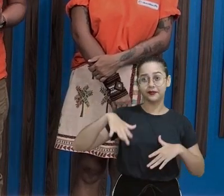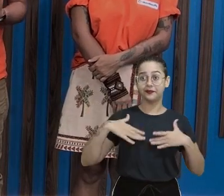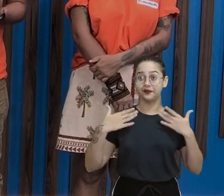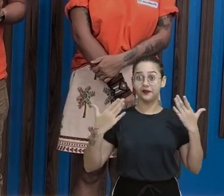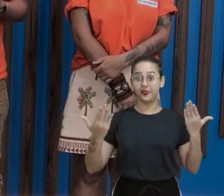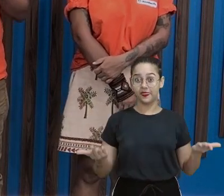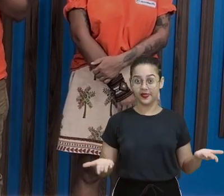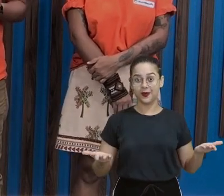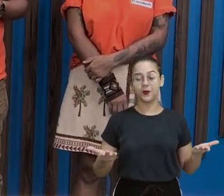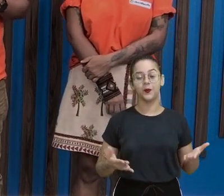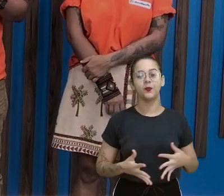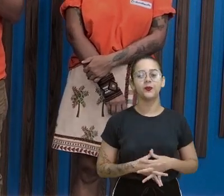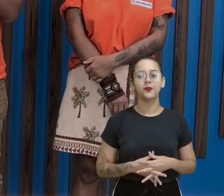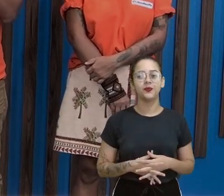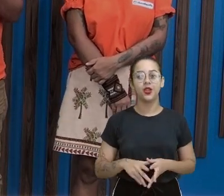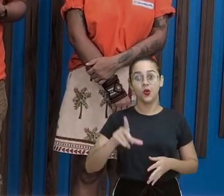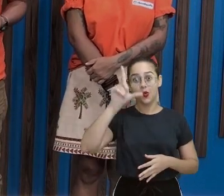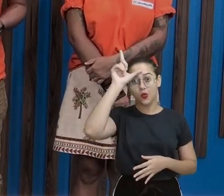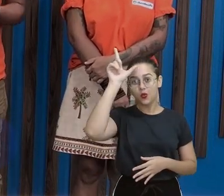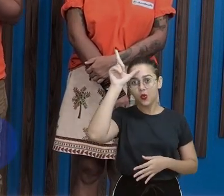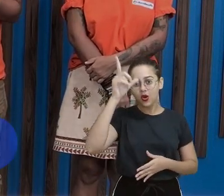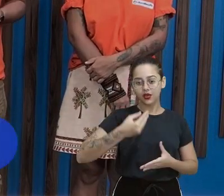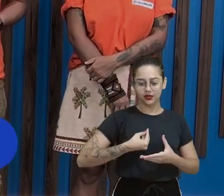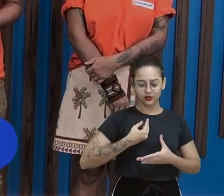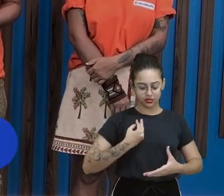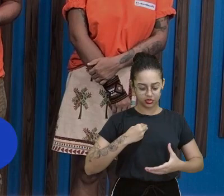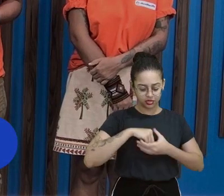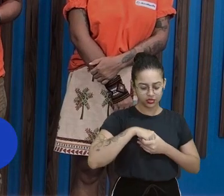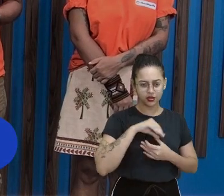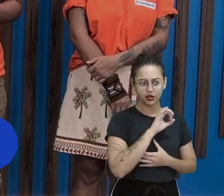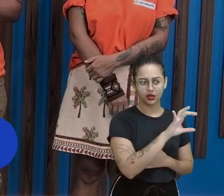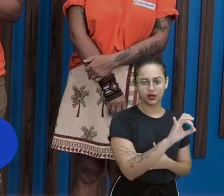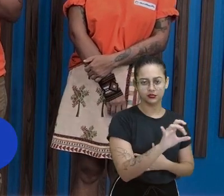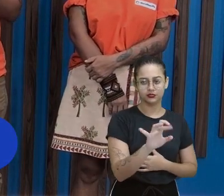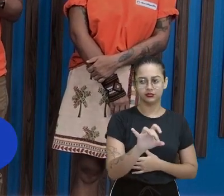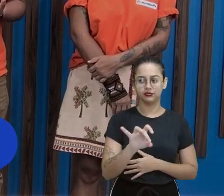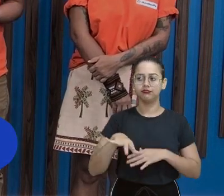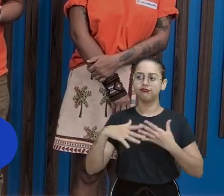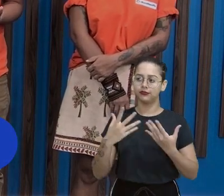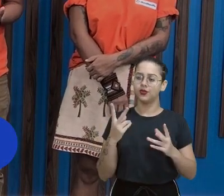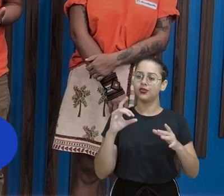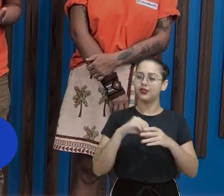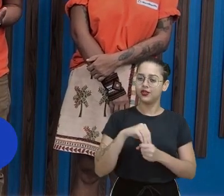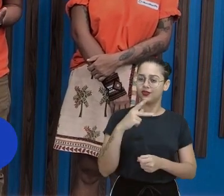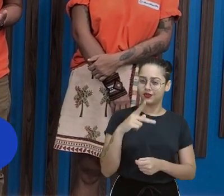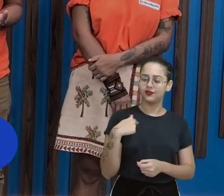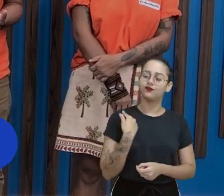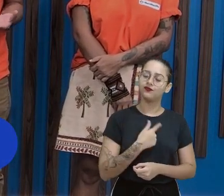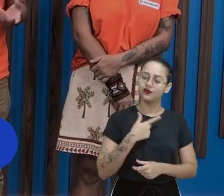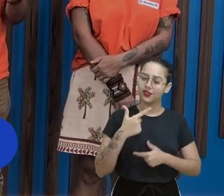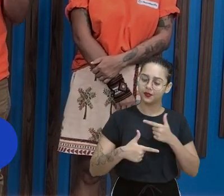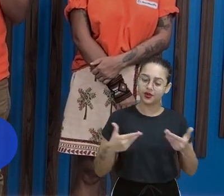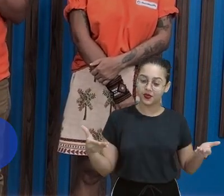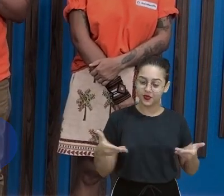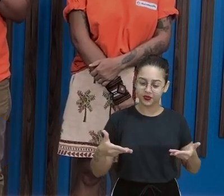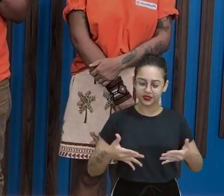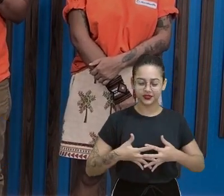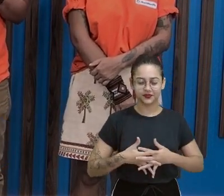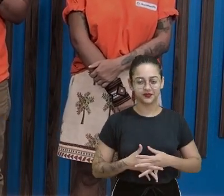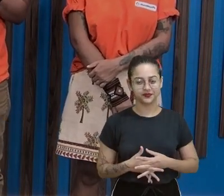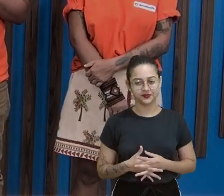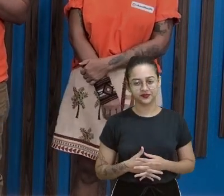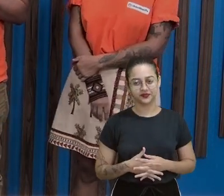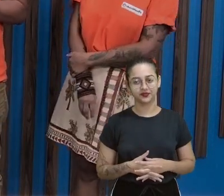líder que está em cada um, cada uma, tá? Então, é dentro disso que a gente vai trabalhar hoje, não é, Yolanda? Sim,